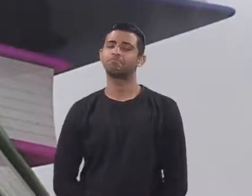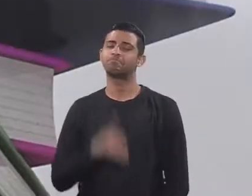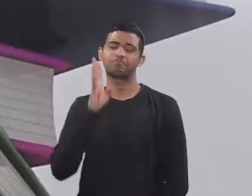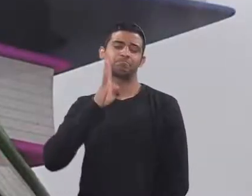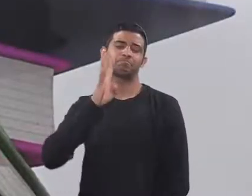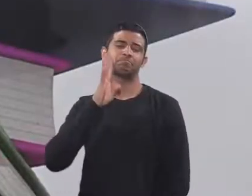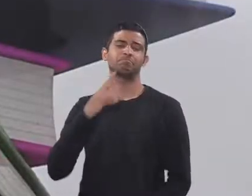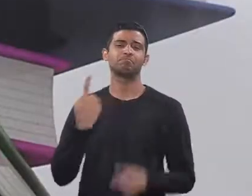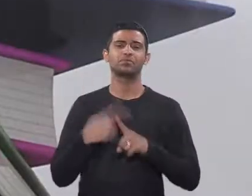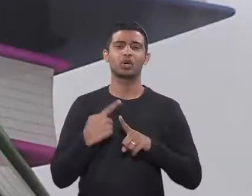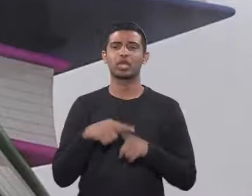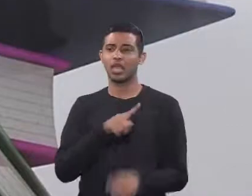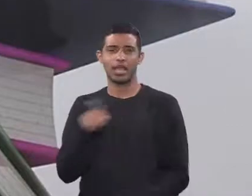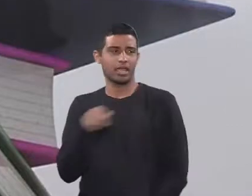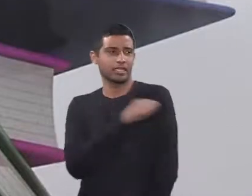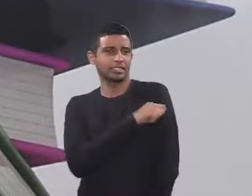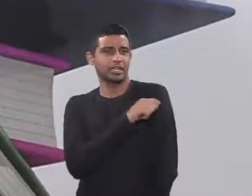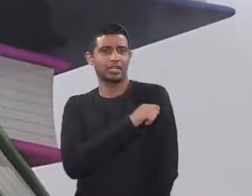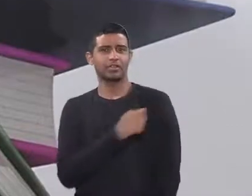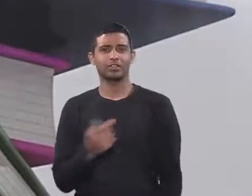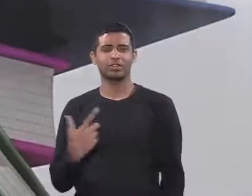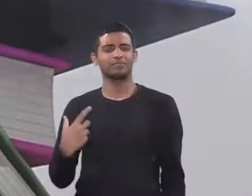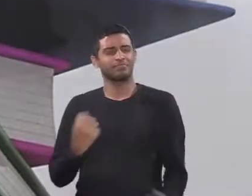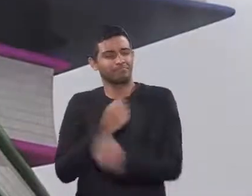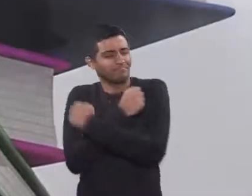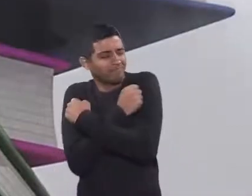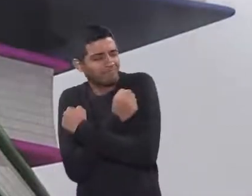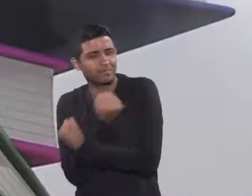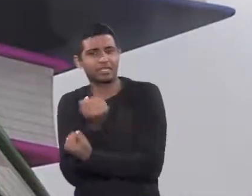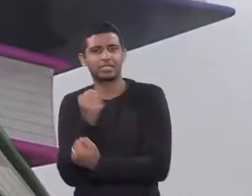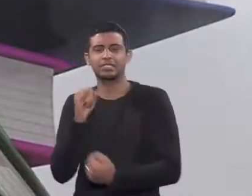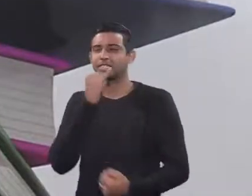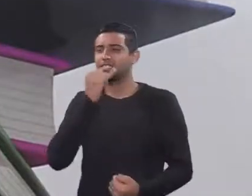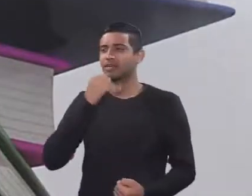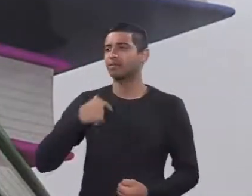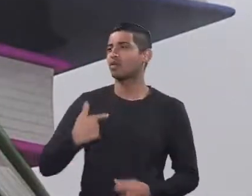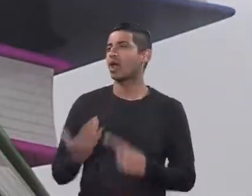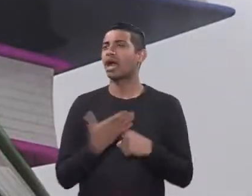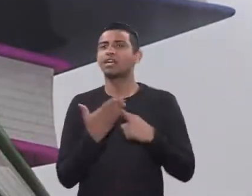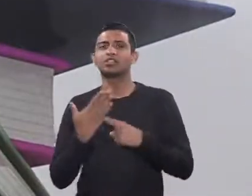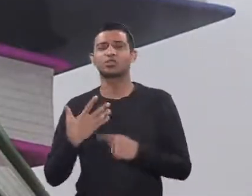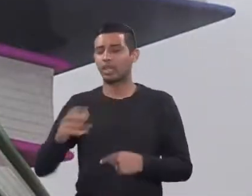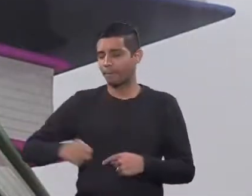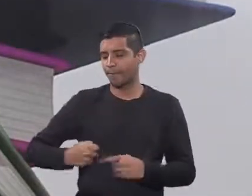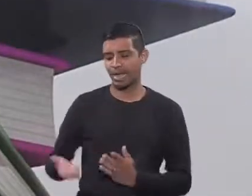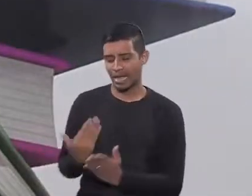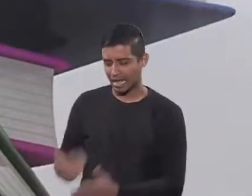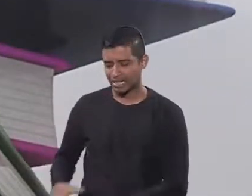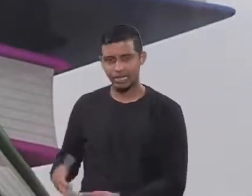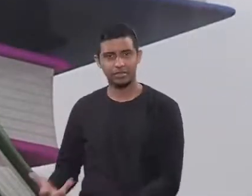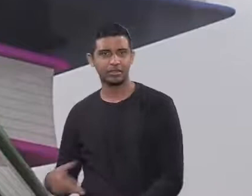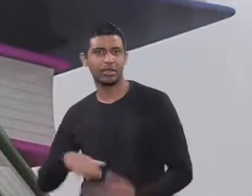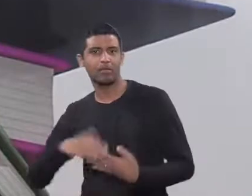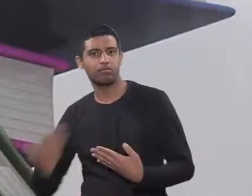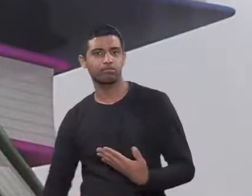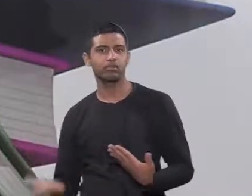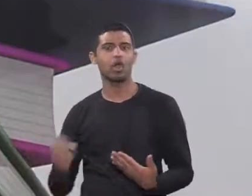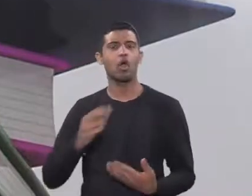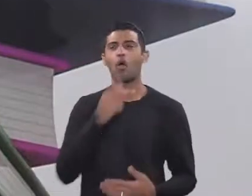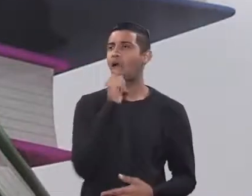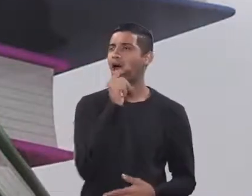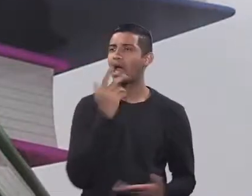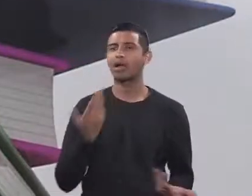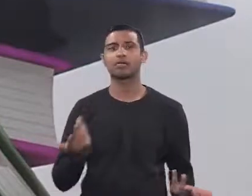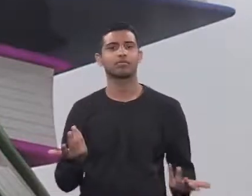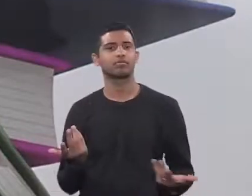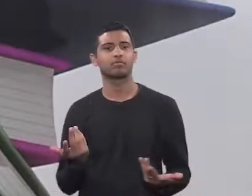legal porque os alunos, eles realmente abraçam. Quando eu precisava de ajuda para pegar um caderno, quando eu precisava de ajuda para beber